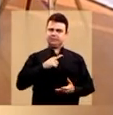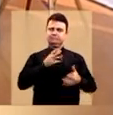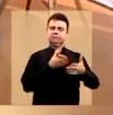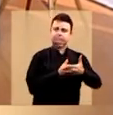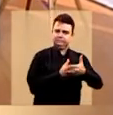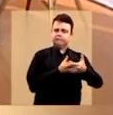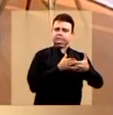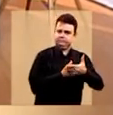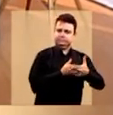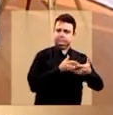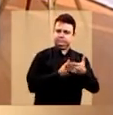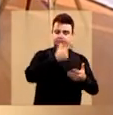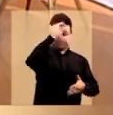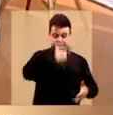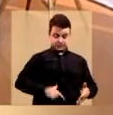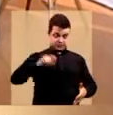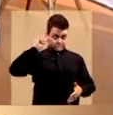Então,